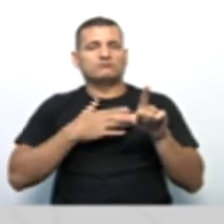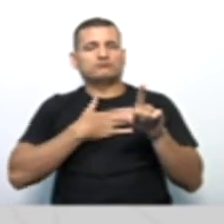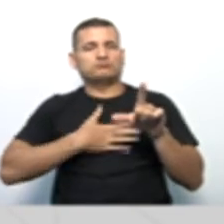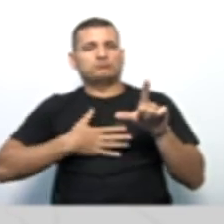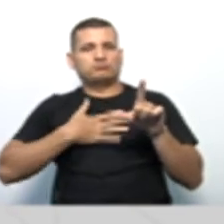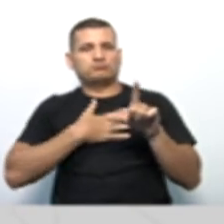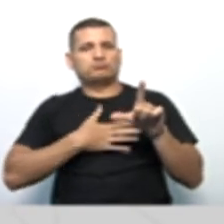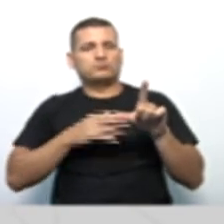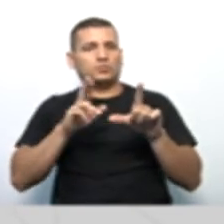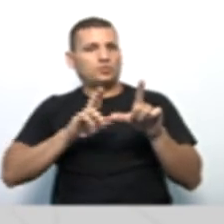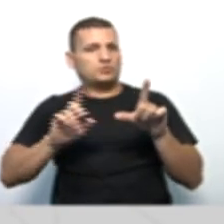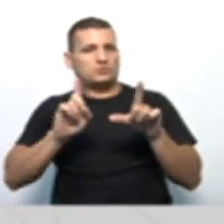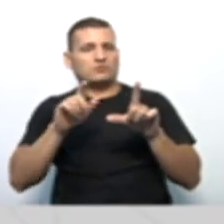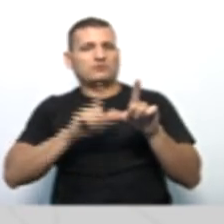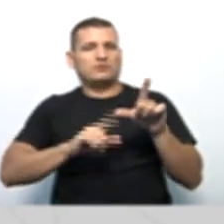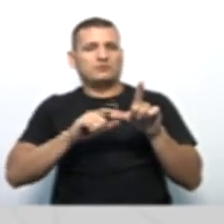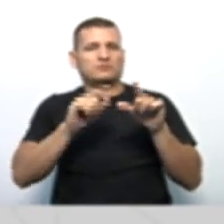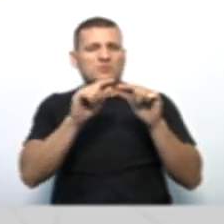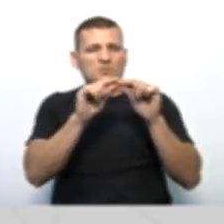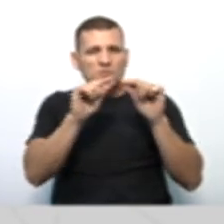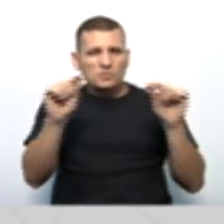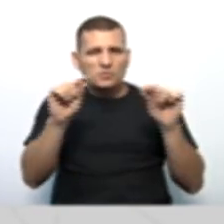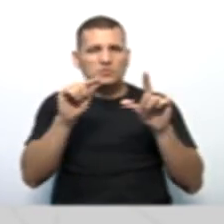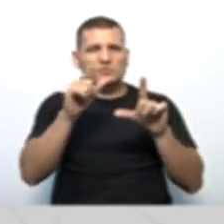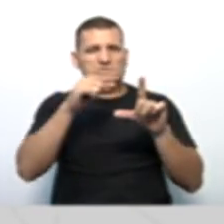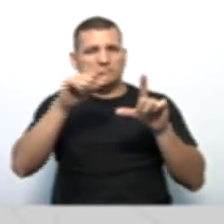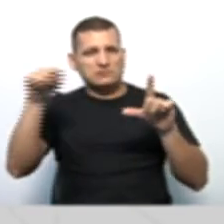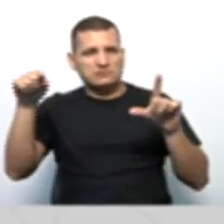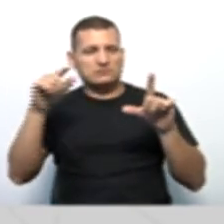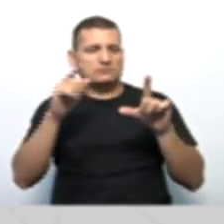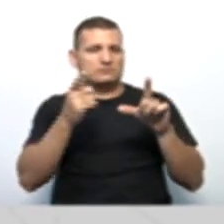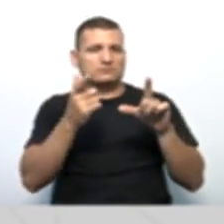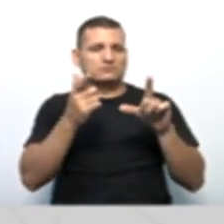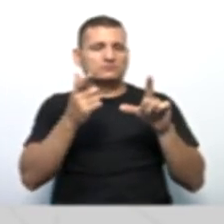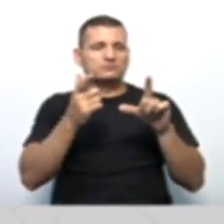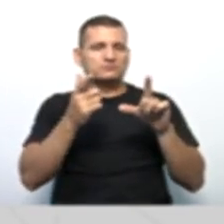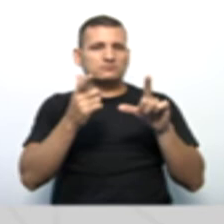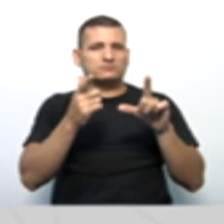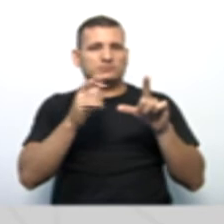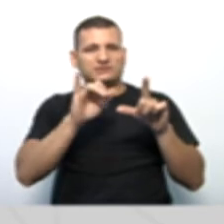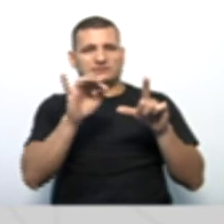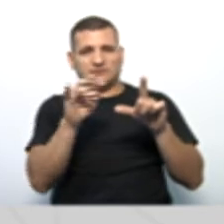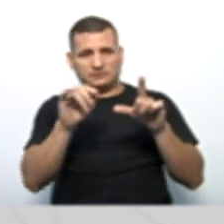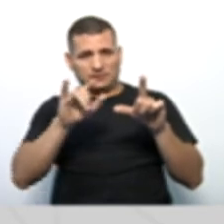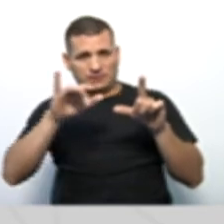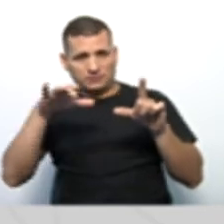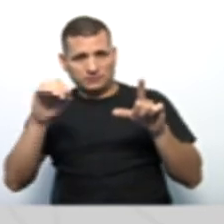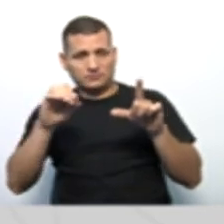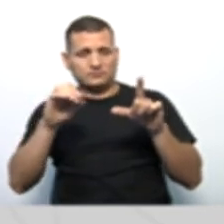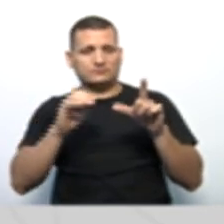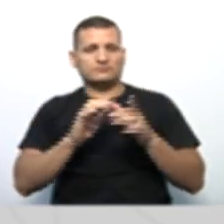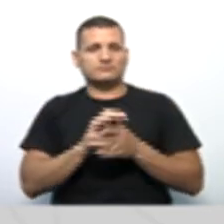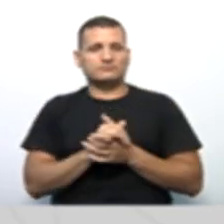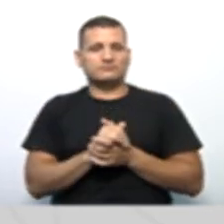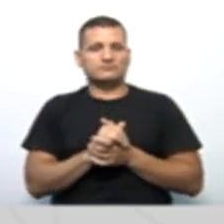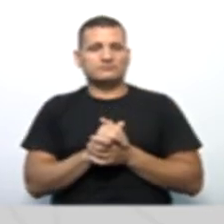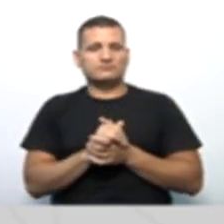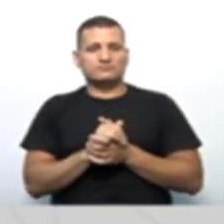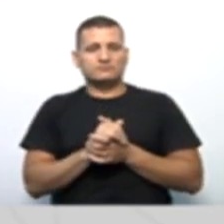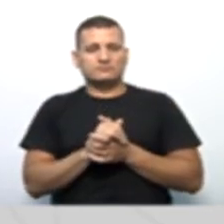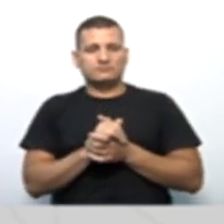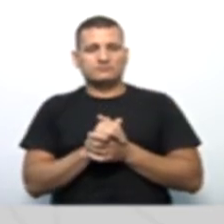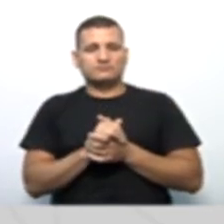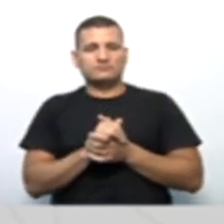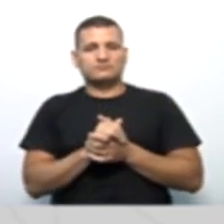não usar aquela letra cursiva não usar muito itálico não fazer aqui é essa eletricidade atrás bastante fluidez na